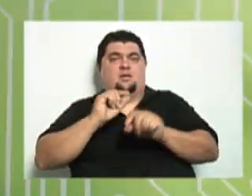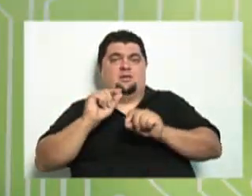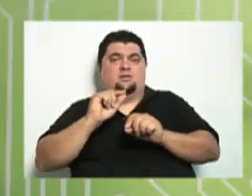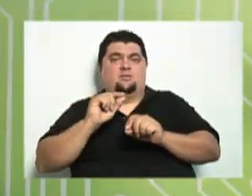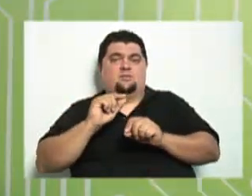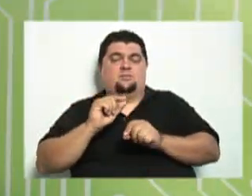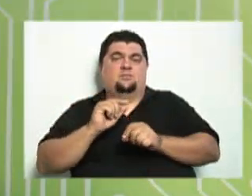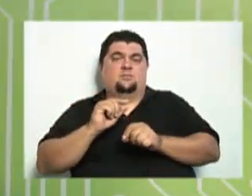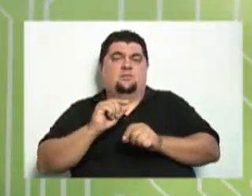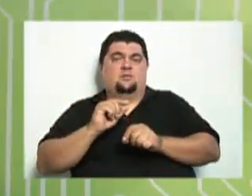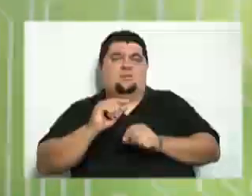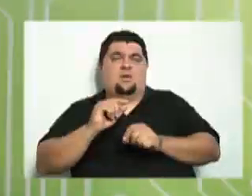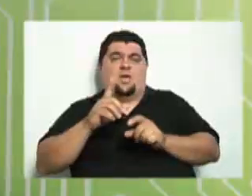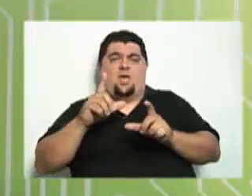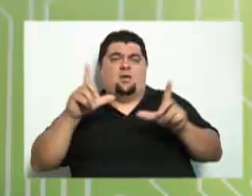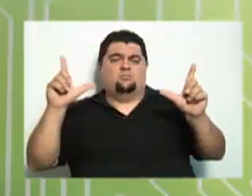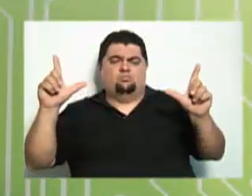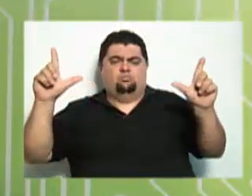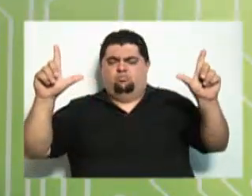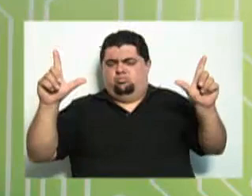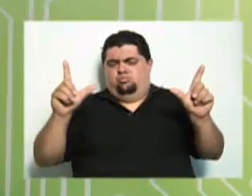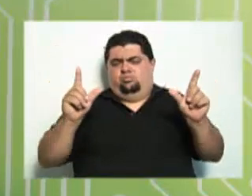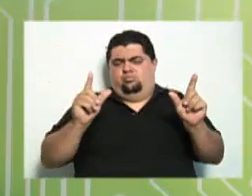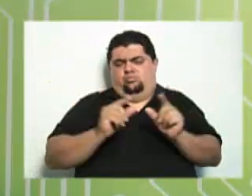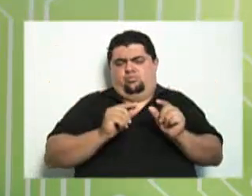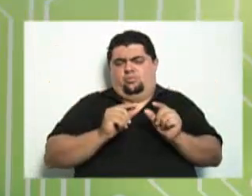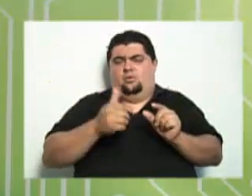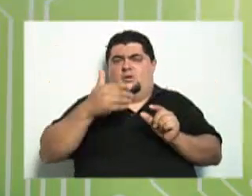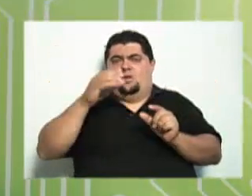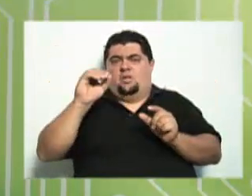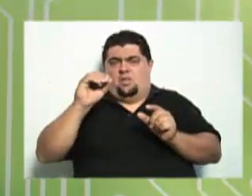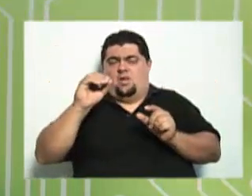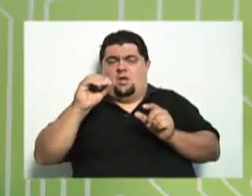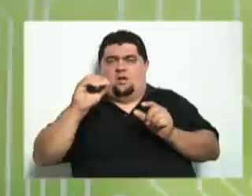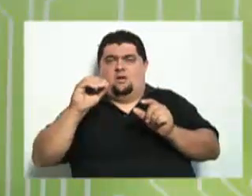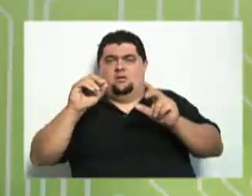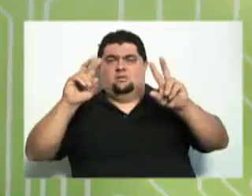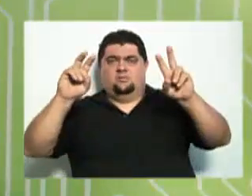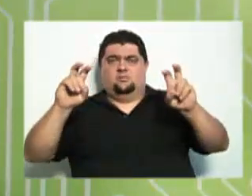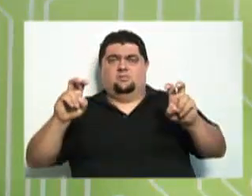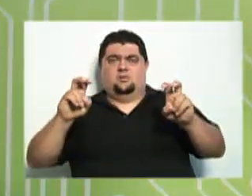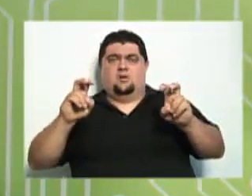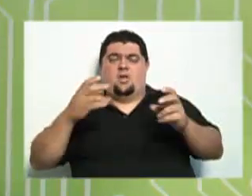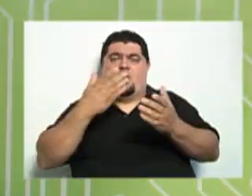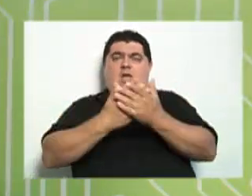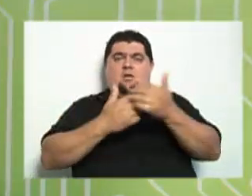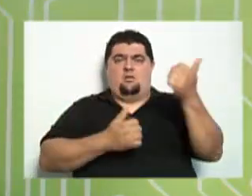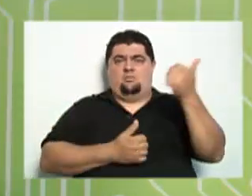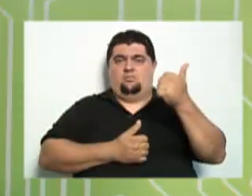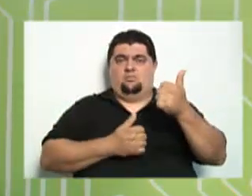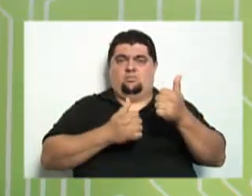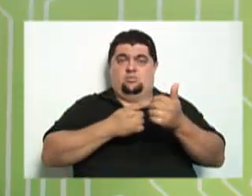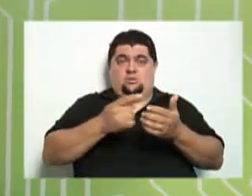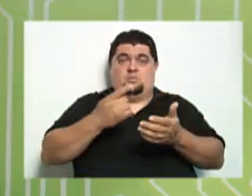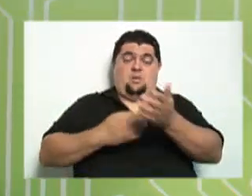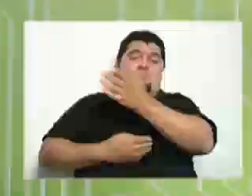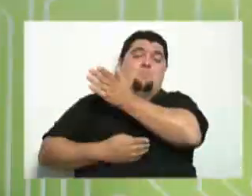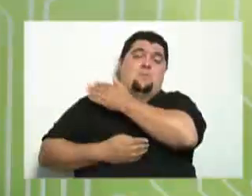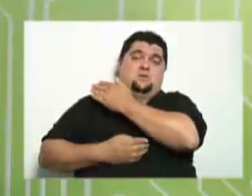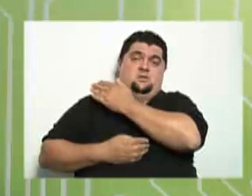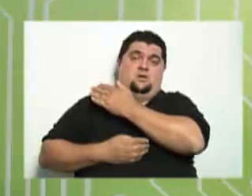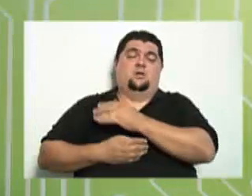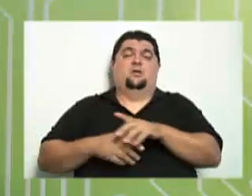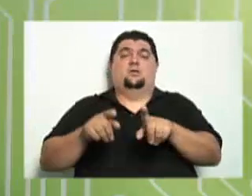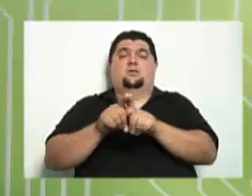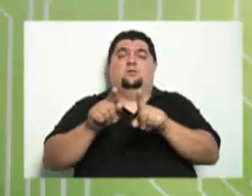construí como um grande resumo dos 10 princípios de economia. Ela refere-se à aula número 1, que é a aula da semana passada. Você